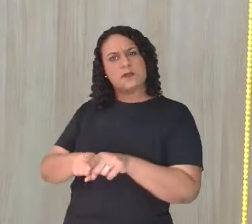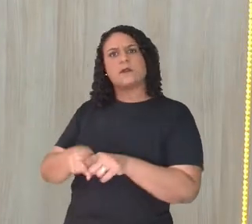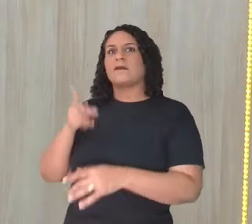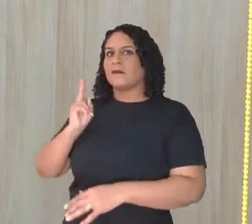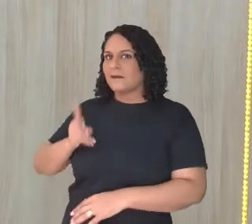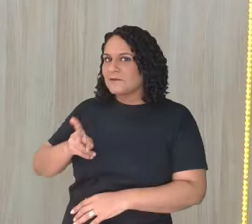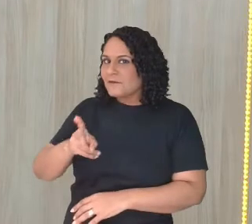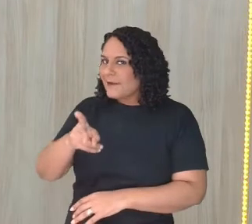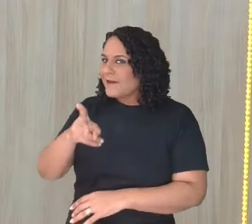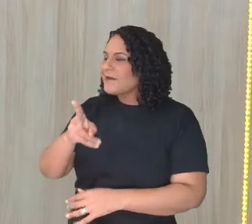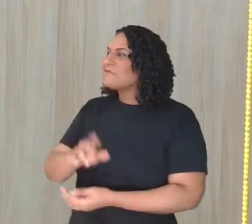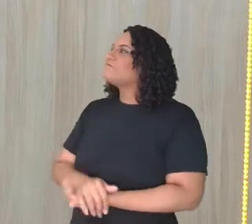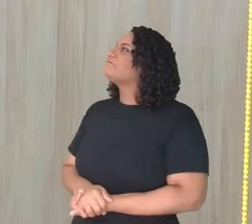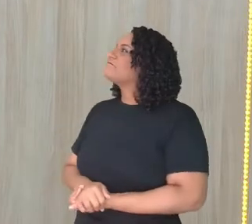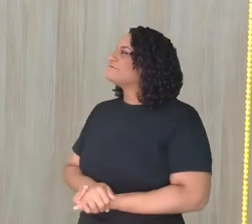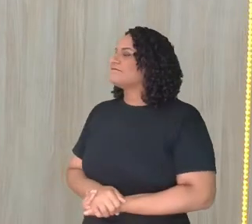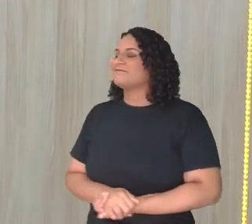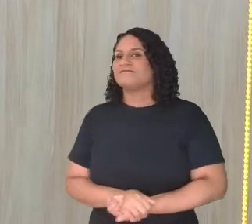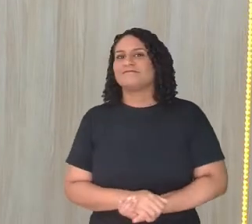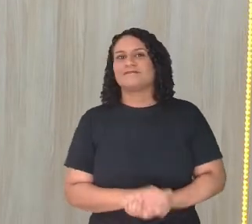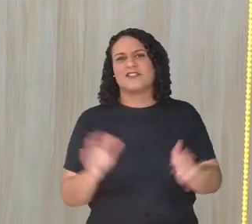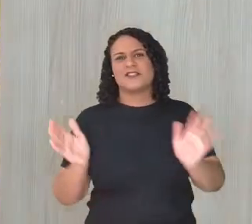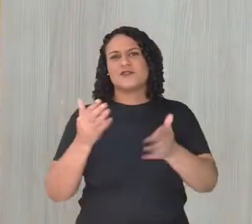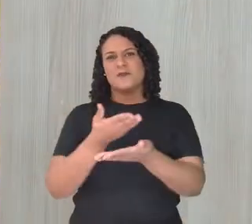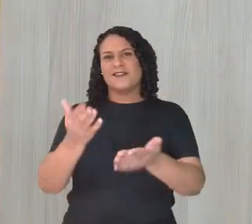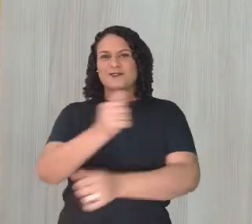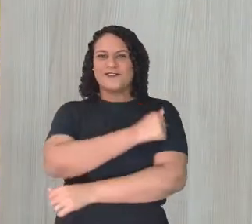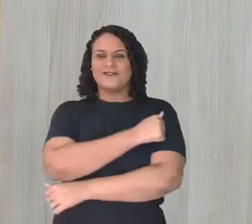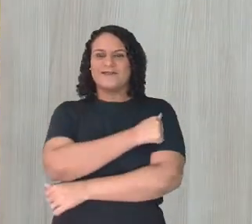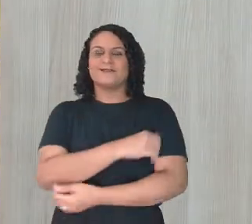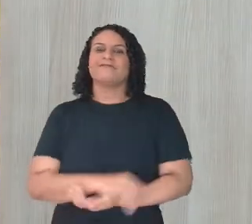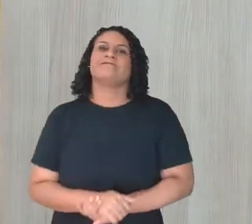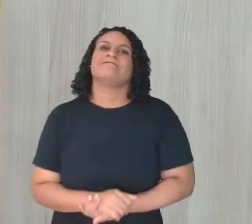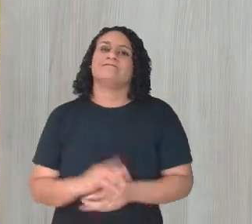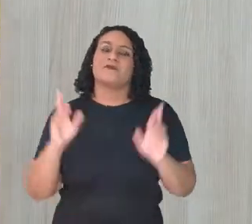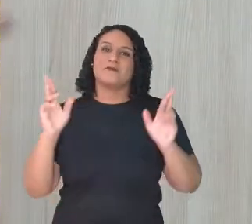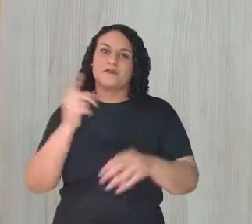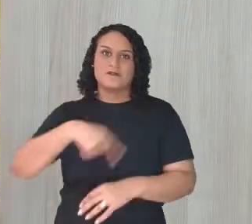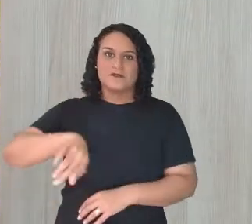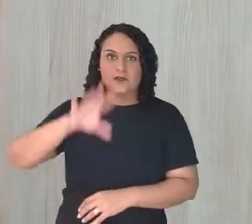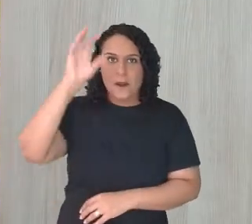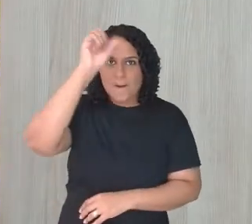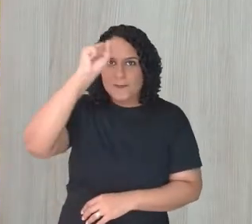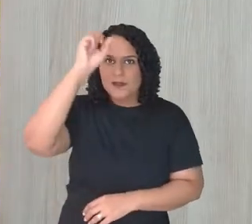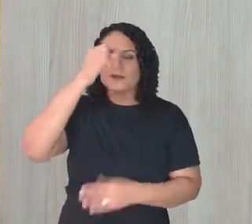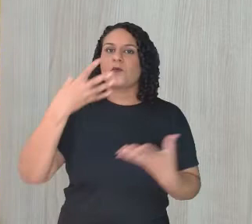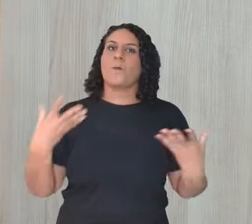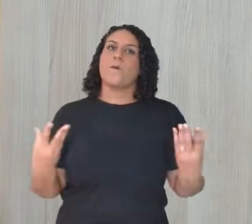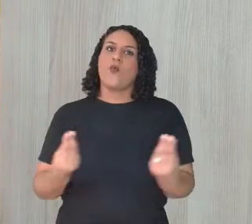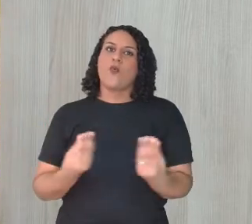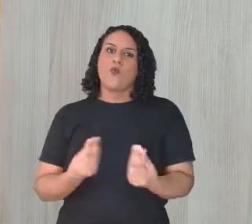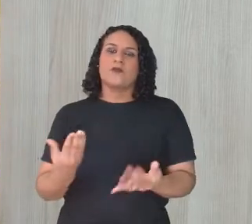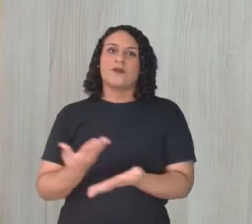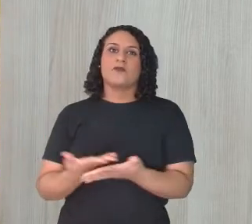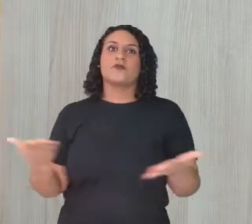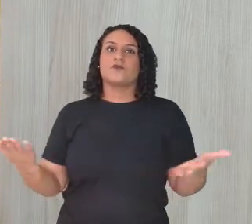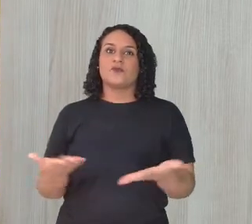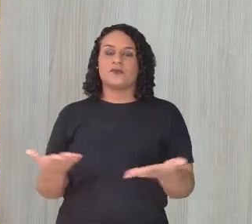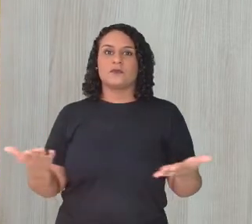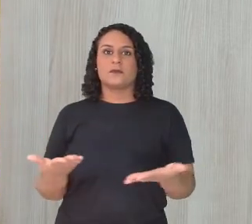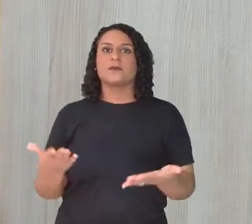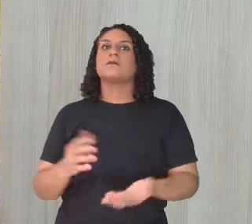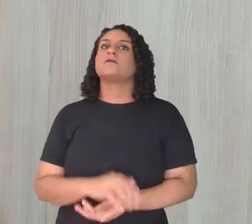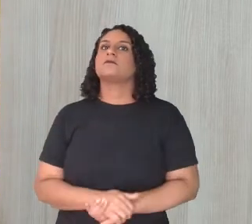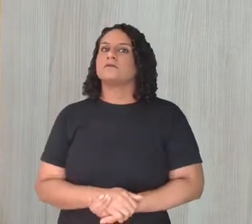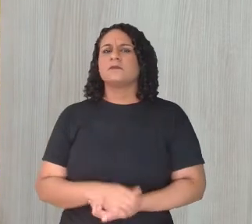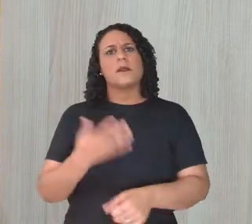certeza. Parceira. Fala aí com nossos estudantes. Oi, gente, eu espero que vocês tenham aprendido bastante na aula de hoje. E coloque